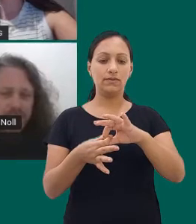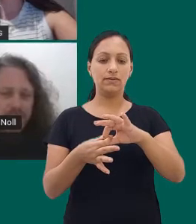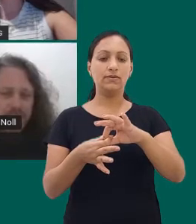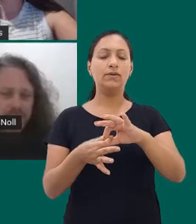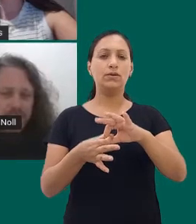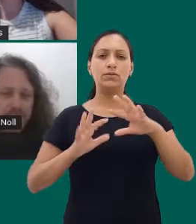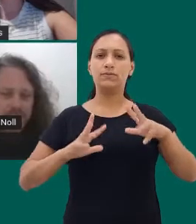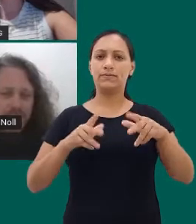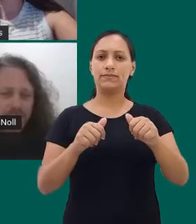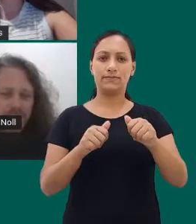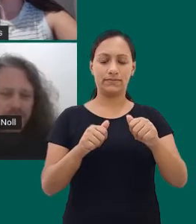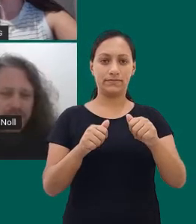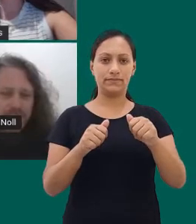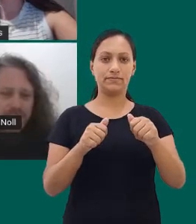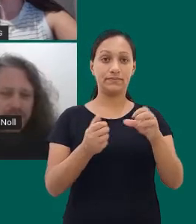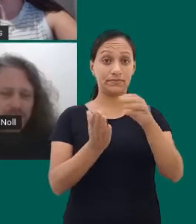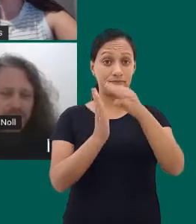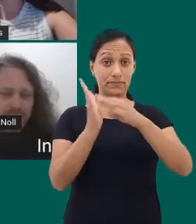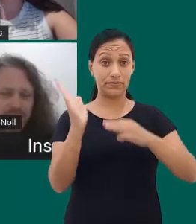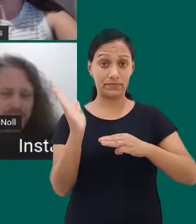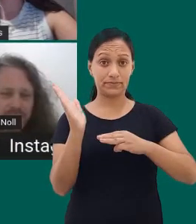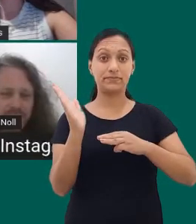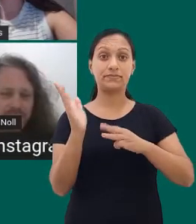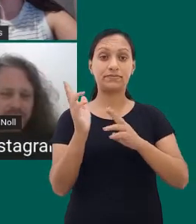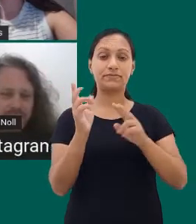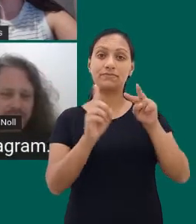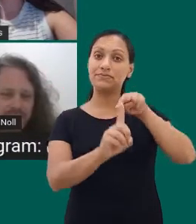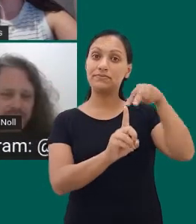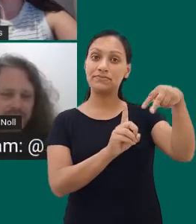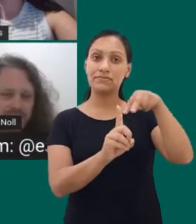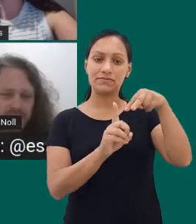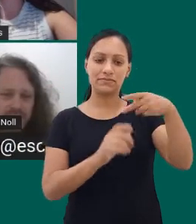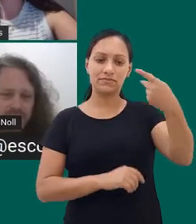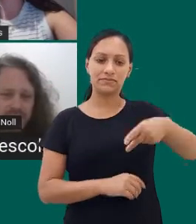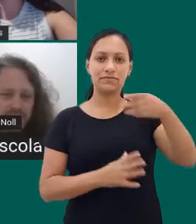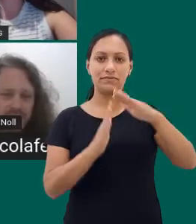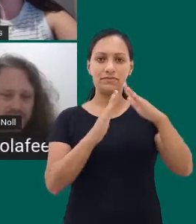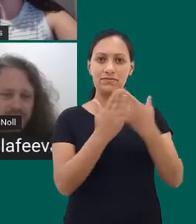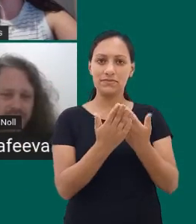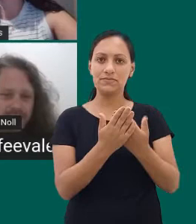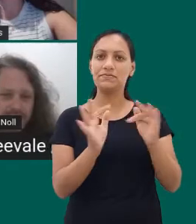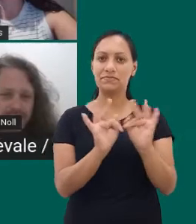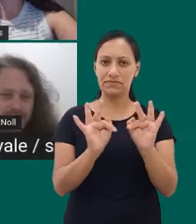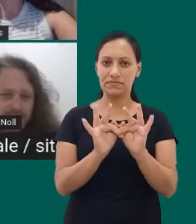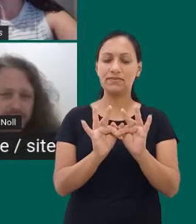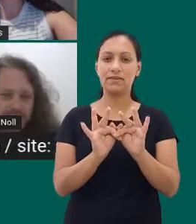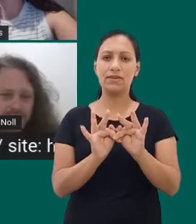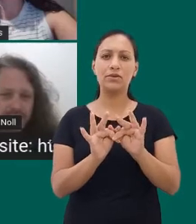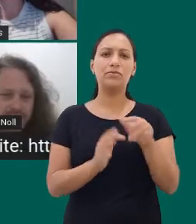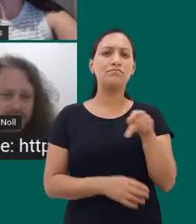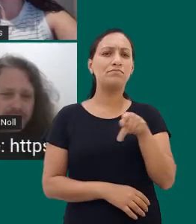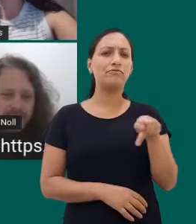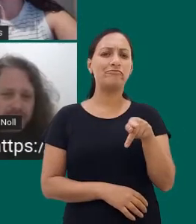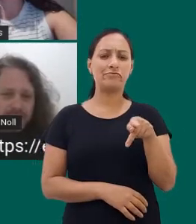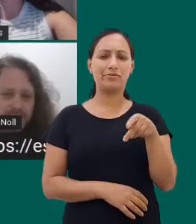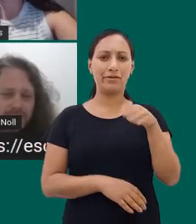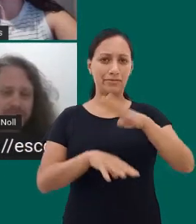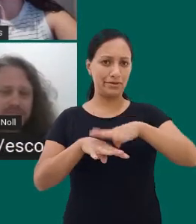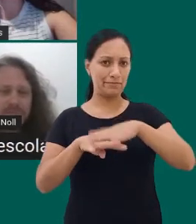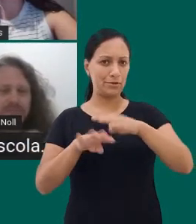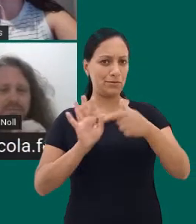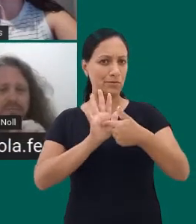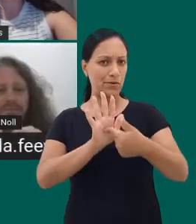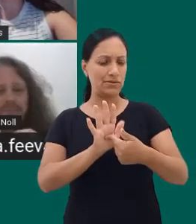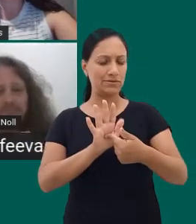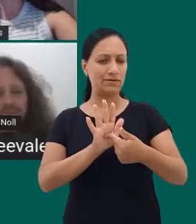a metodologia desse ponto de vista da nossa escola. E um professor de matemática, então, vai ler um conto, e isso mostra que